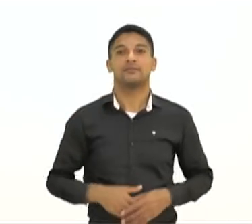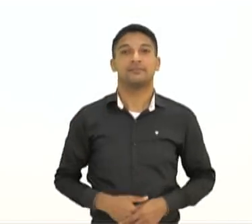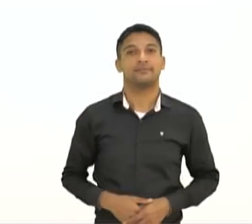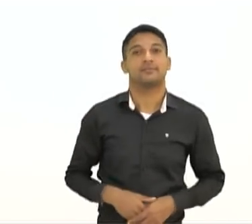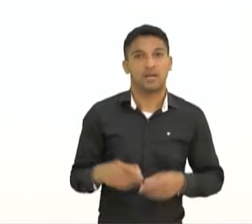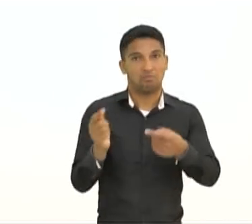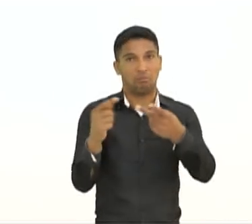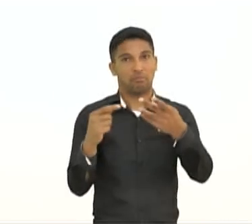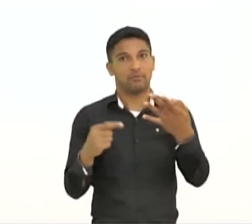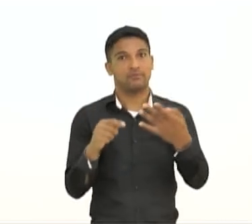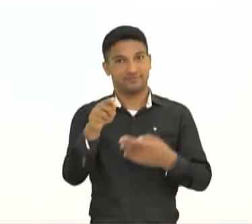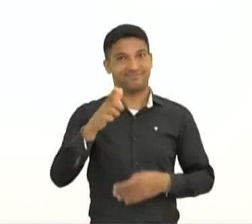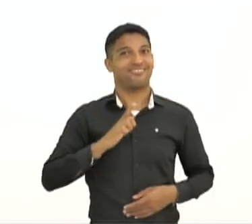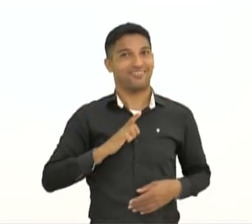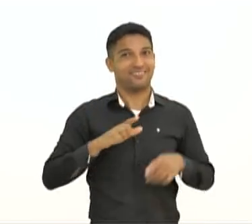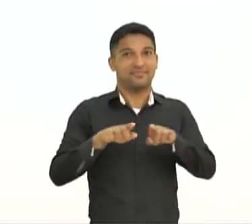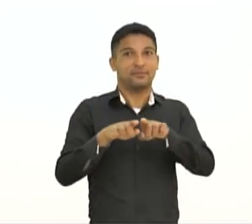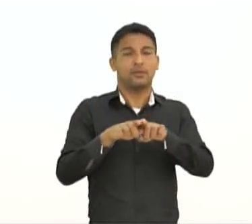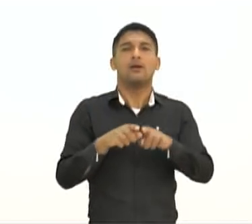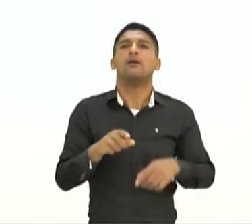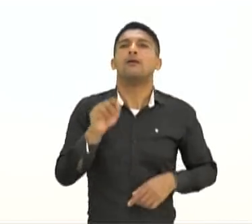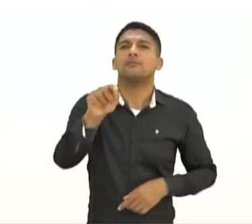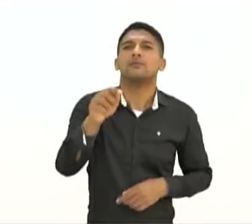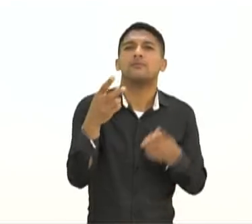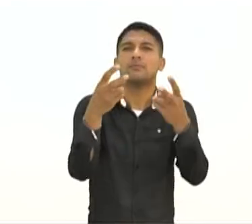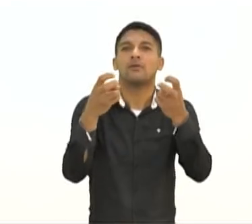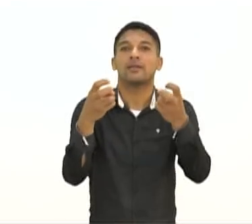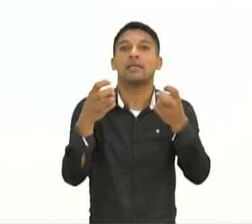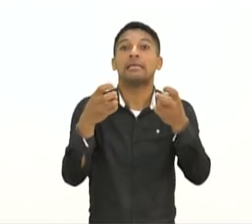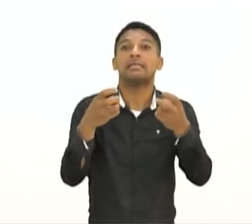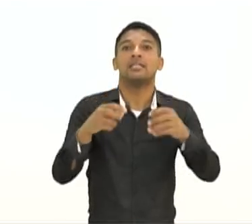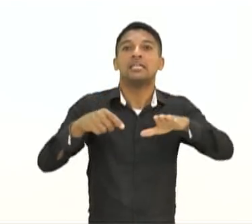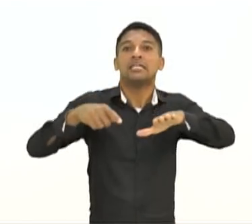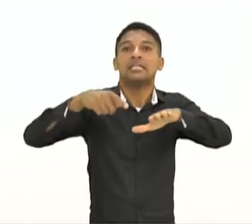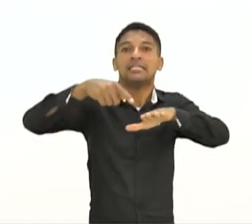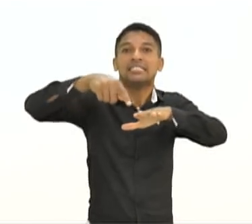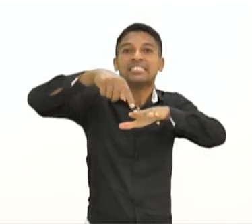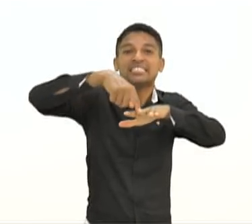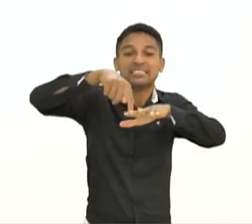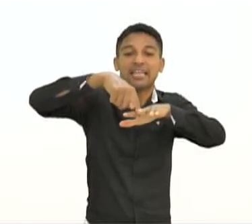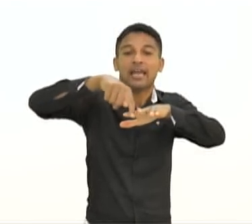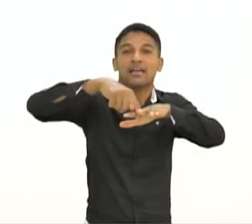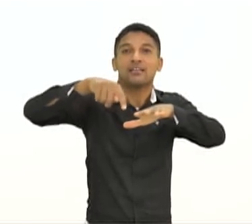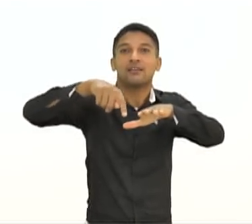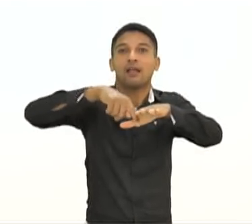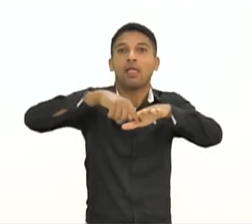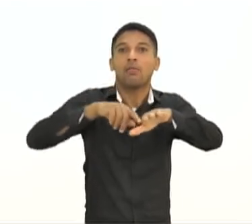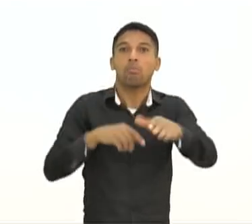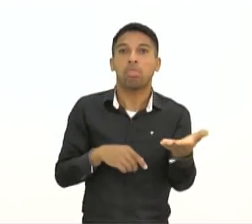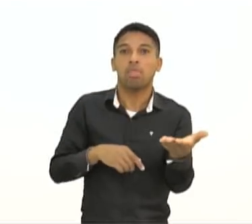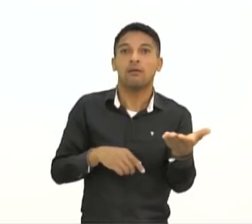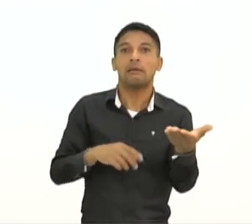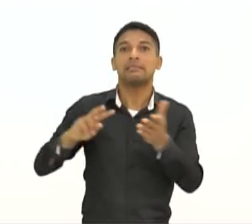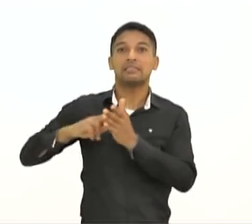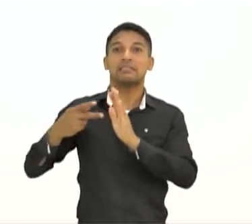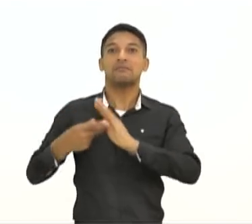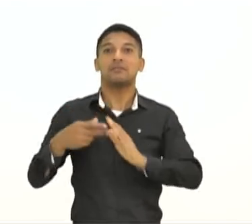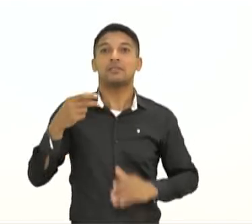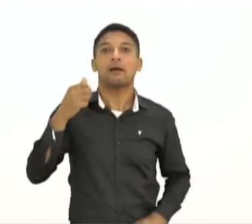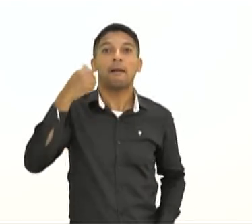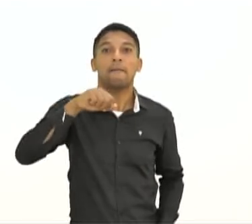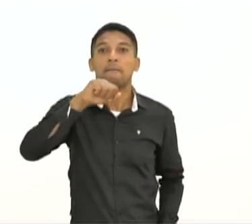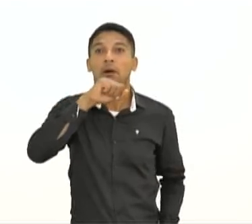para cima a mãe morre? Né? Todo mundo já ouviu falar nisso, né? Um outro exemplo ali, que quebrar o espelho traz 7 anos de